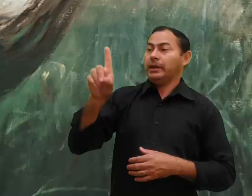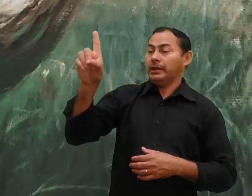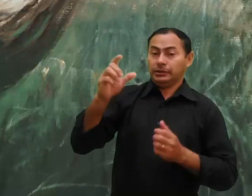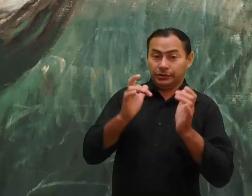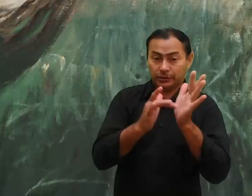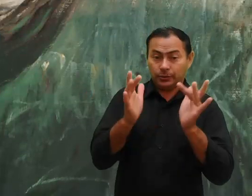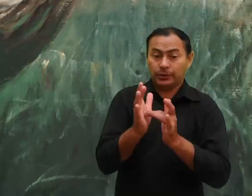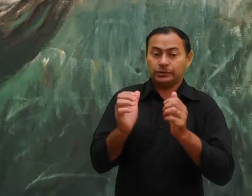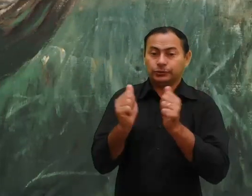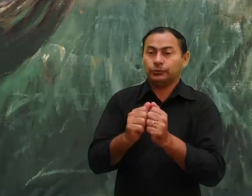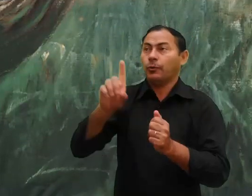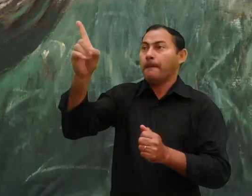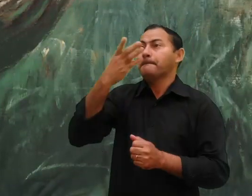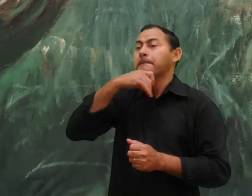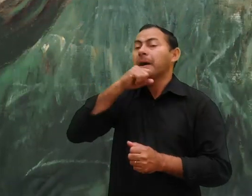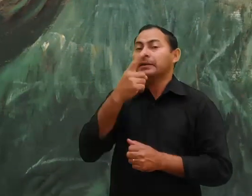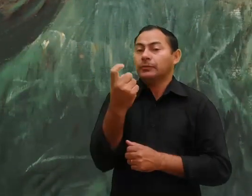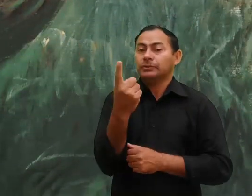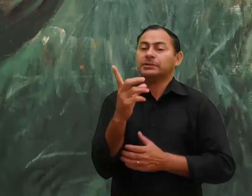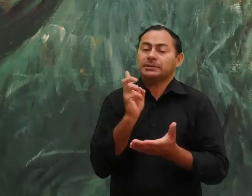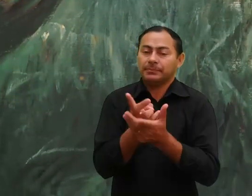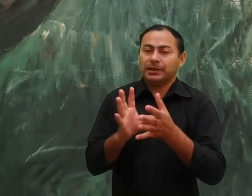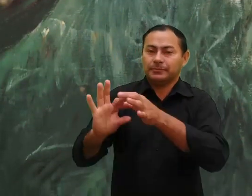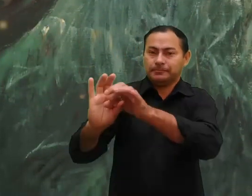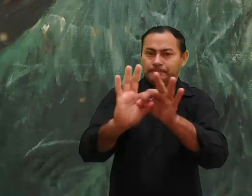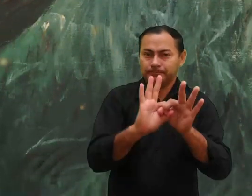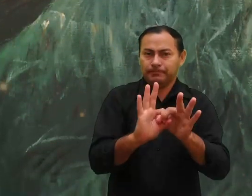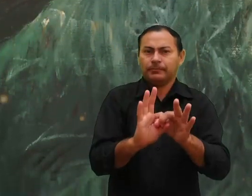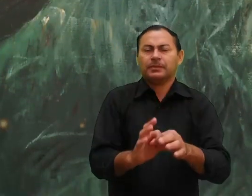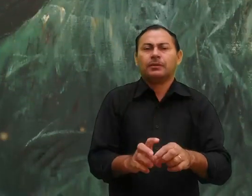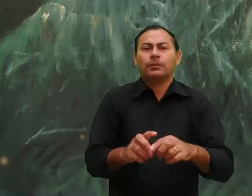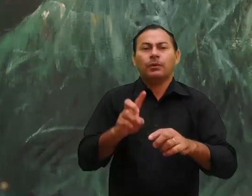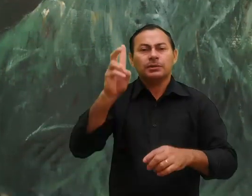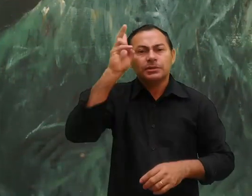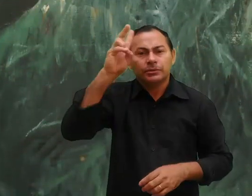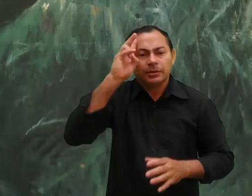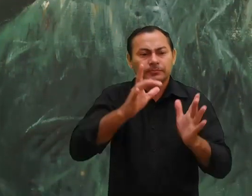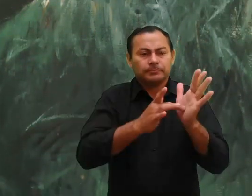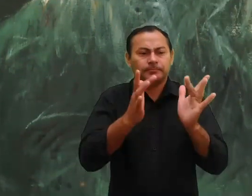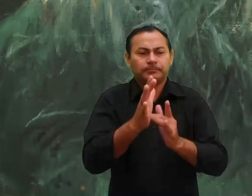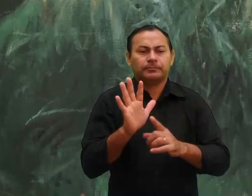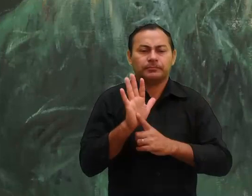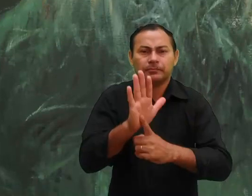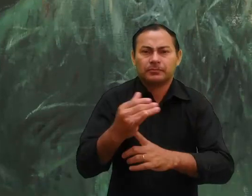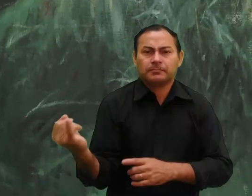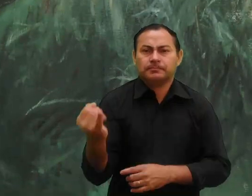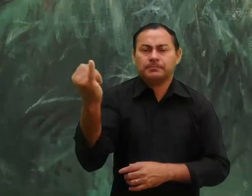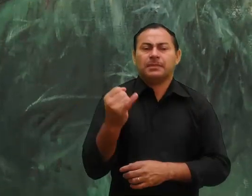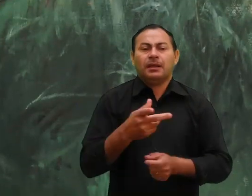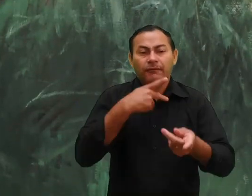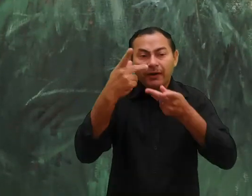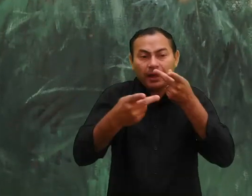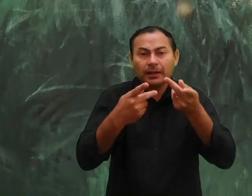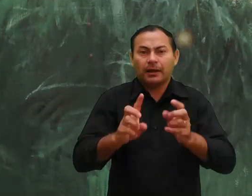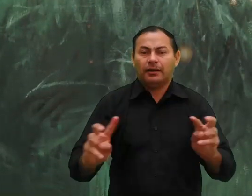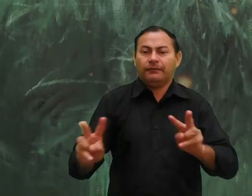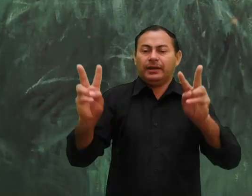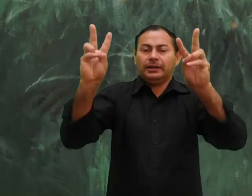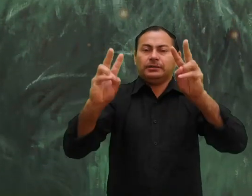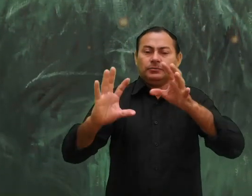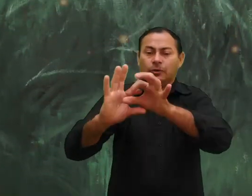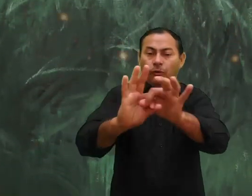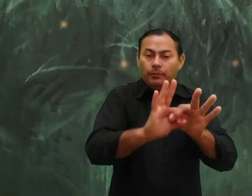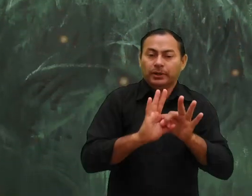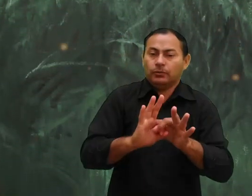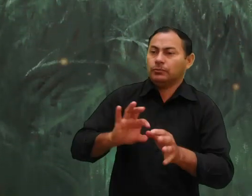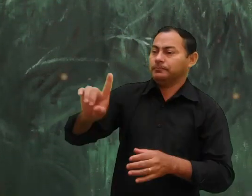um e que estava em comunhão com o Pai constantemente. Com esta história, Jesus mostrou a importância de confessar o valor da comunhão